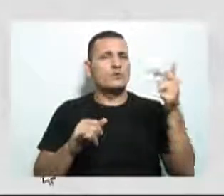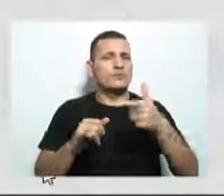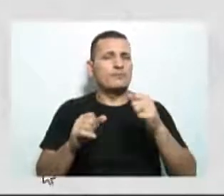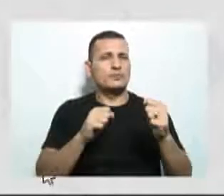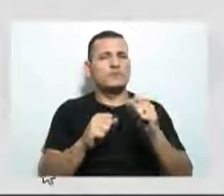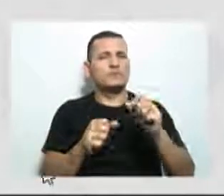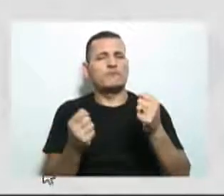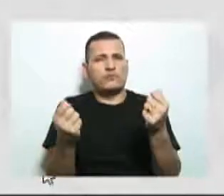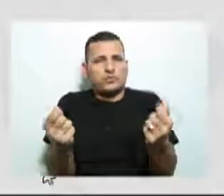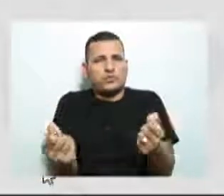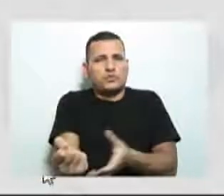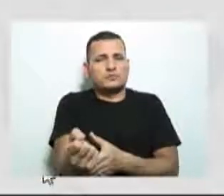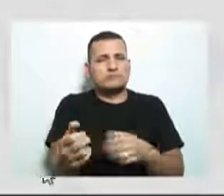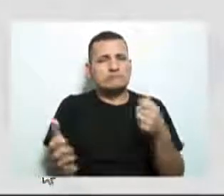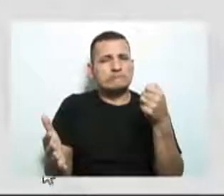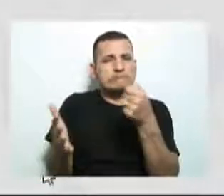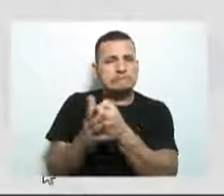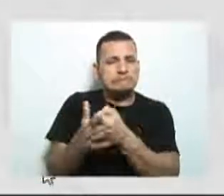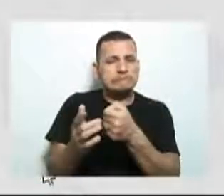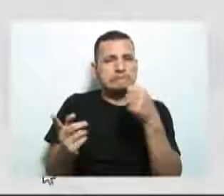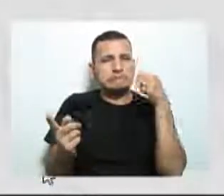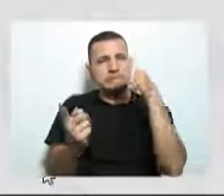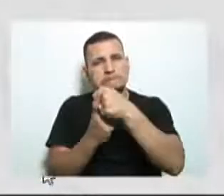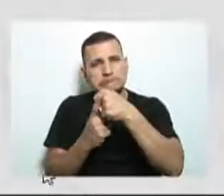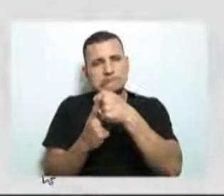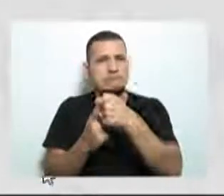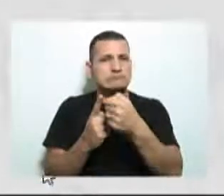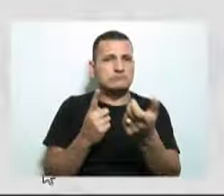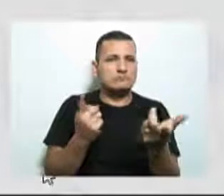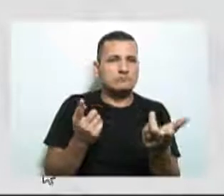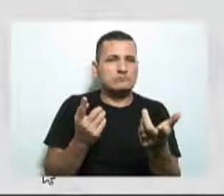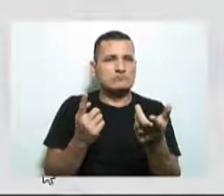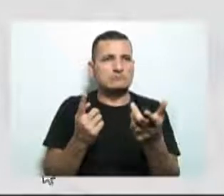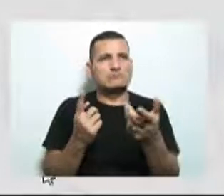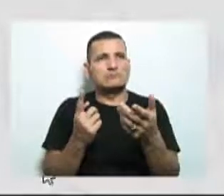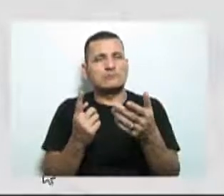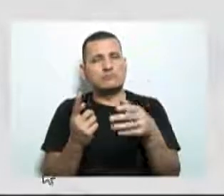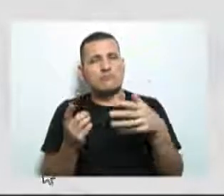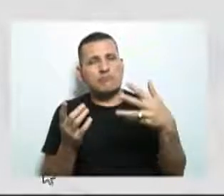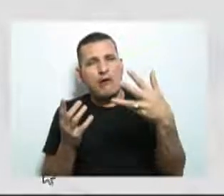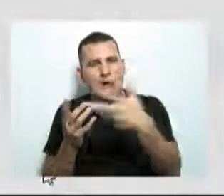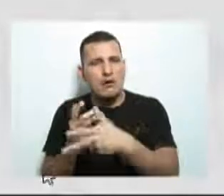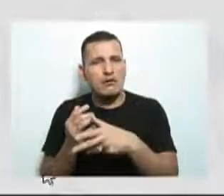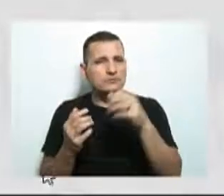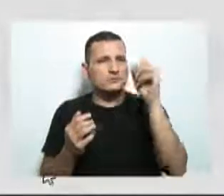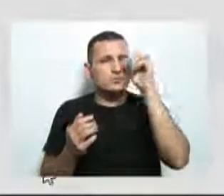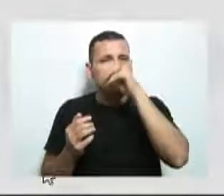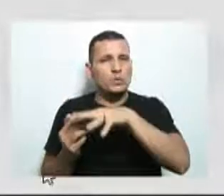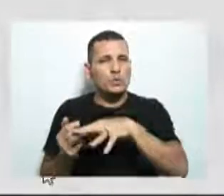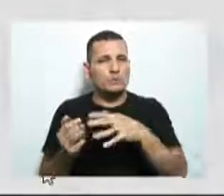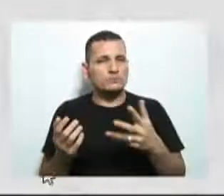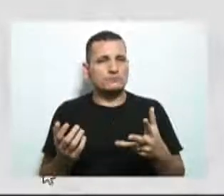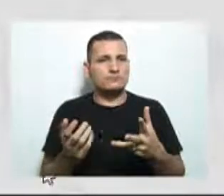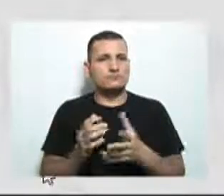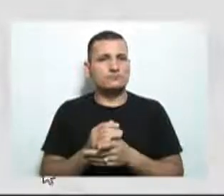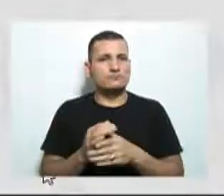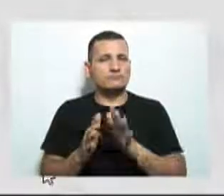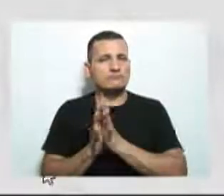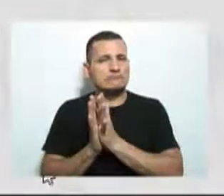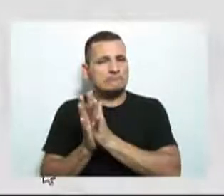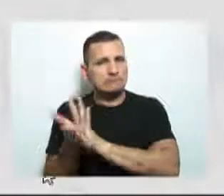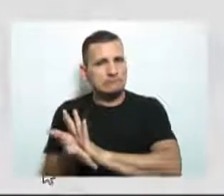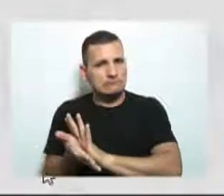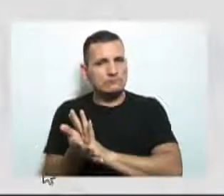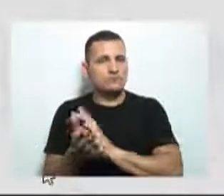força, né? De querer chegar lá batendo, de querer chegar lá com coerção, de querer realmente humilhar a outra